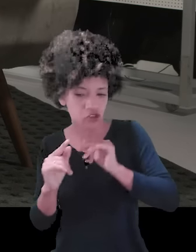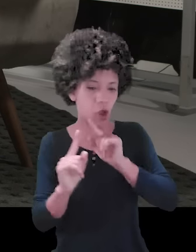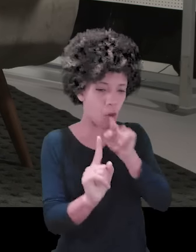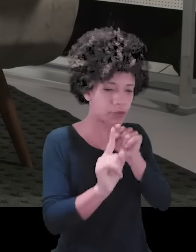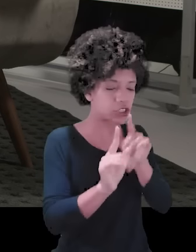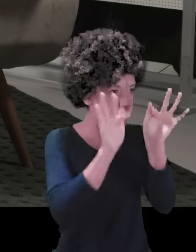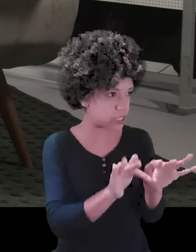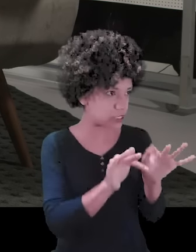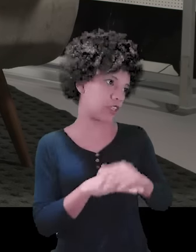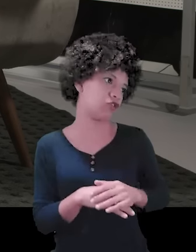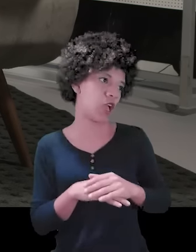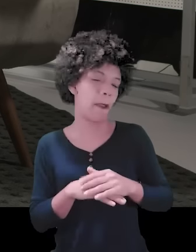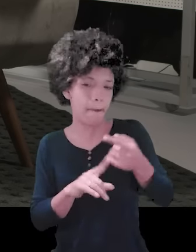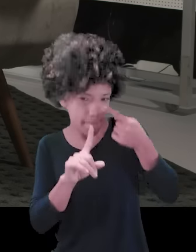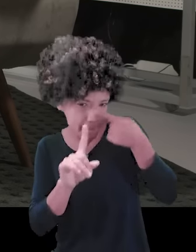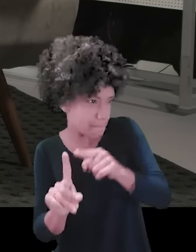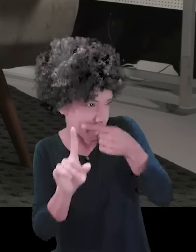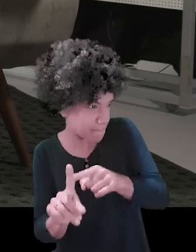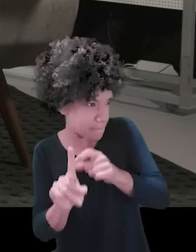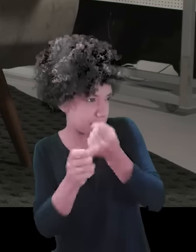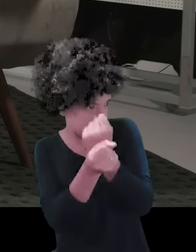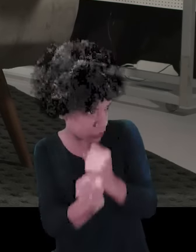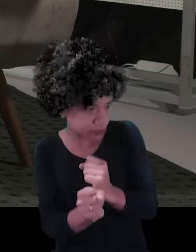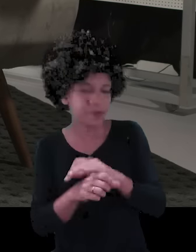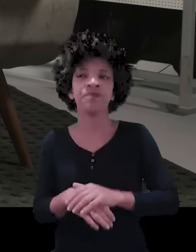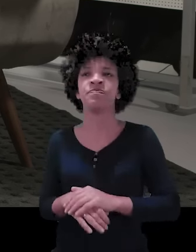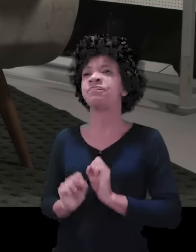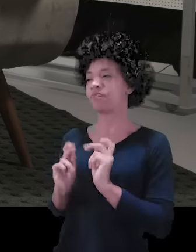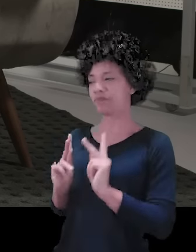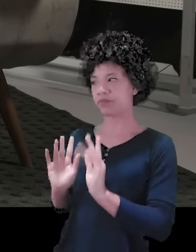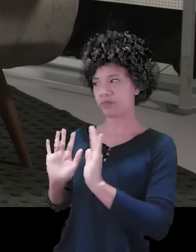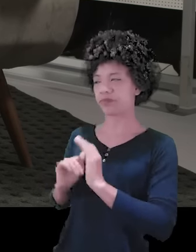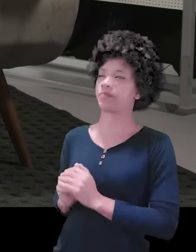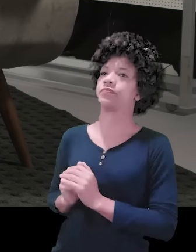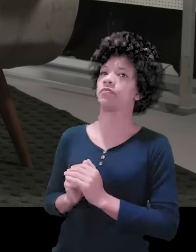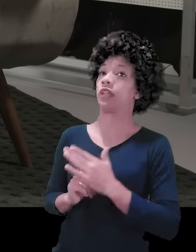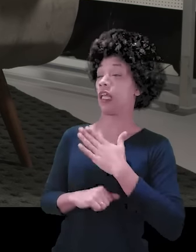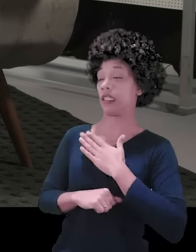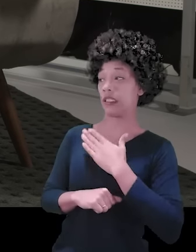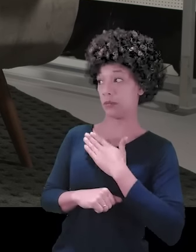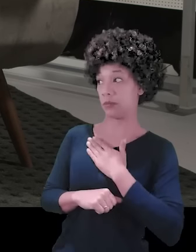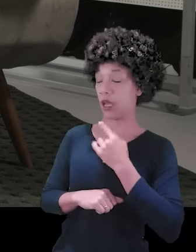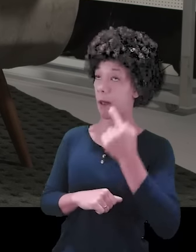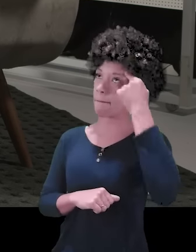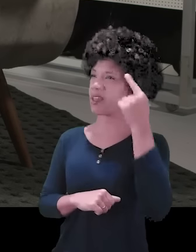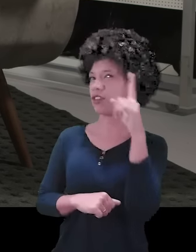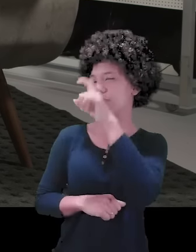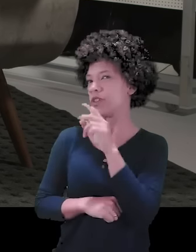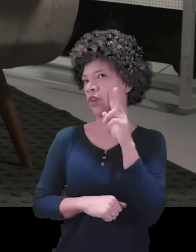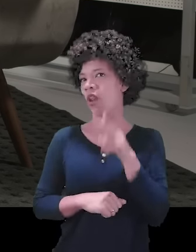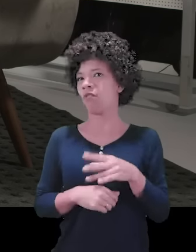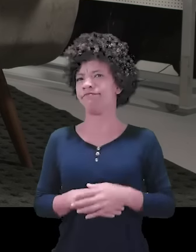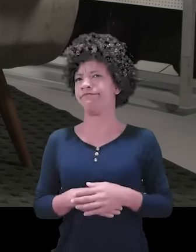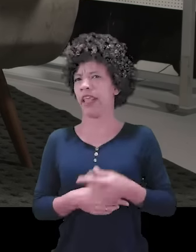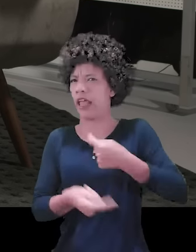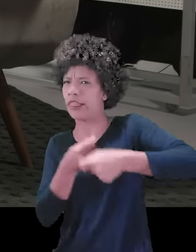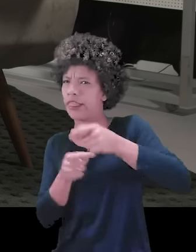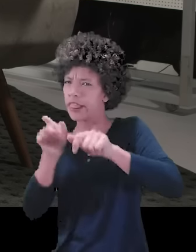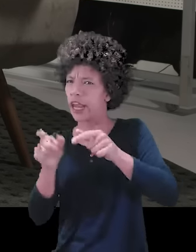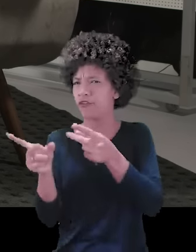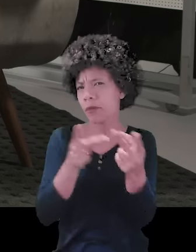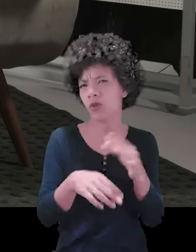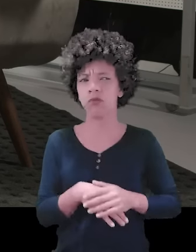que se uma finalidade de exploração está vamos lá na minha agulha é muito difícil a gente vai lá falar da tráfico